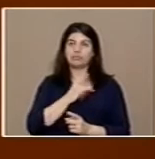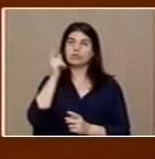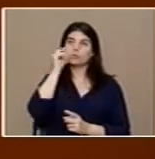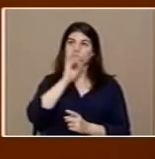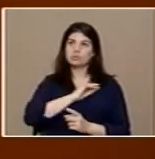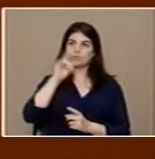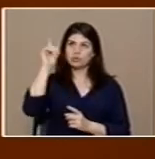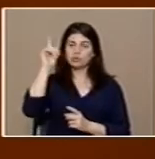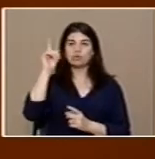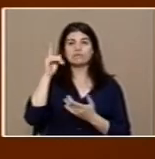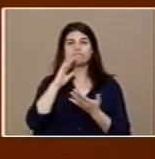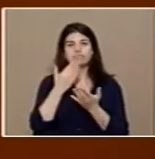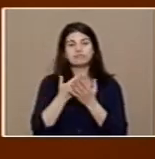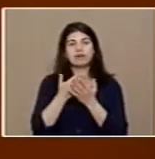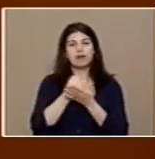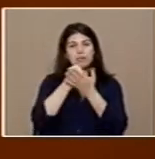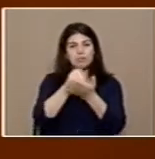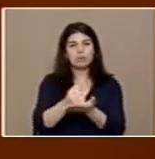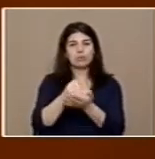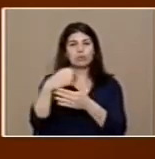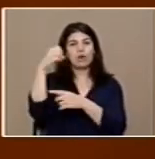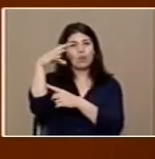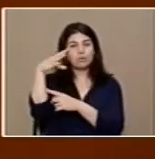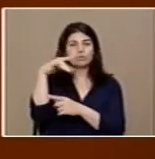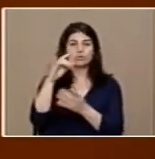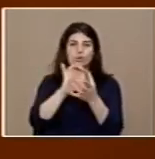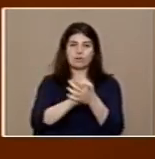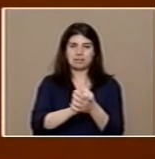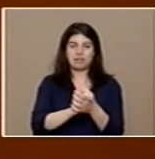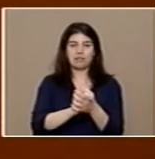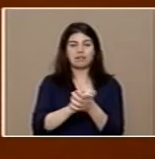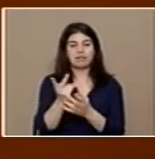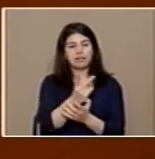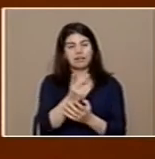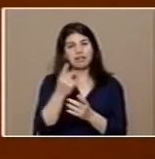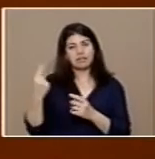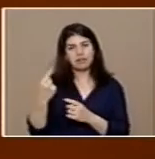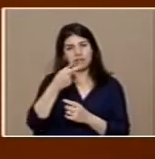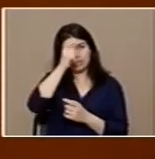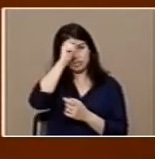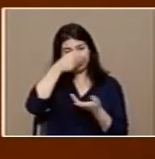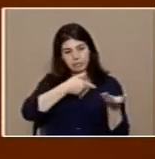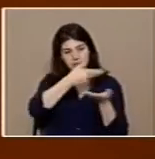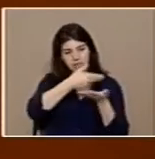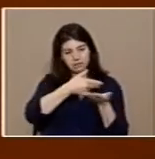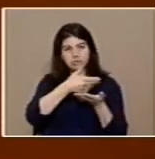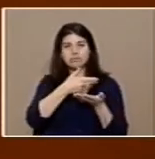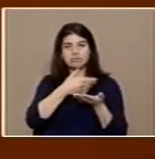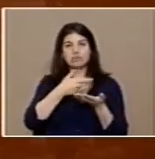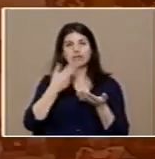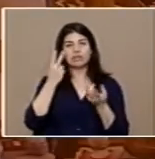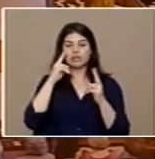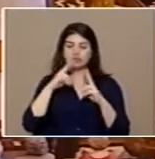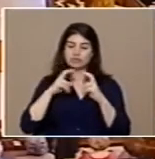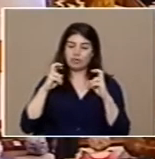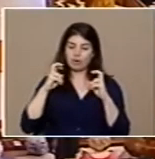casais homem e mulher que se respeitem que se Amem verdadeiramente que rede descubram todos os dias